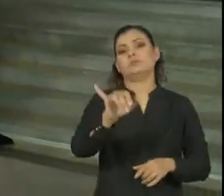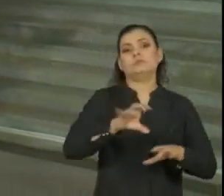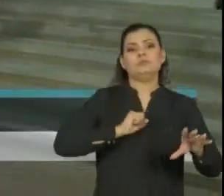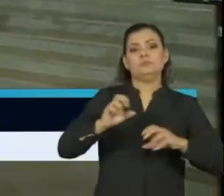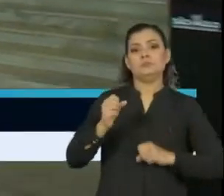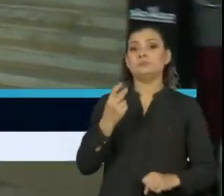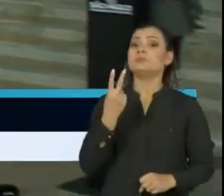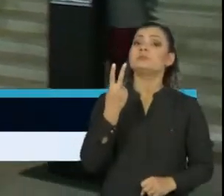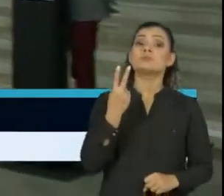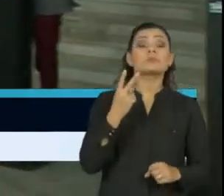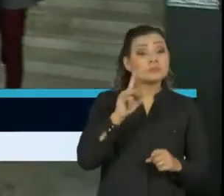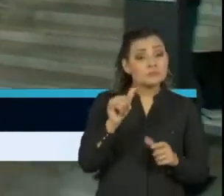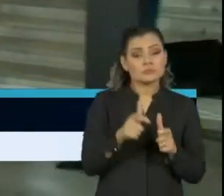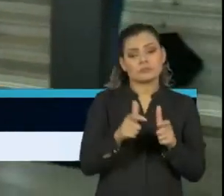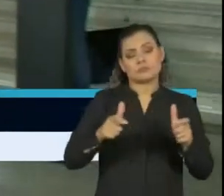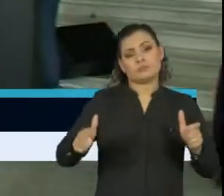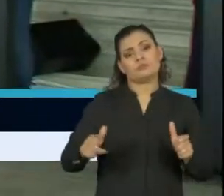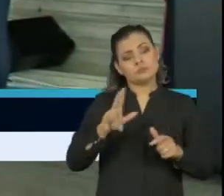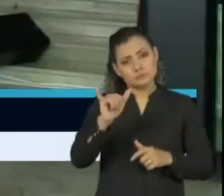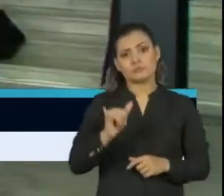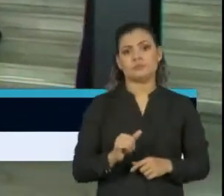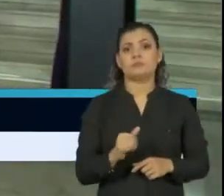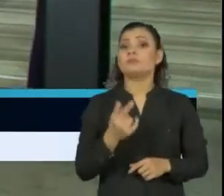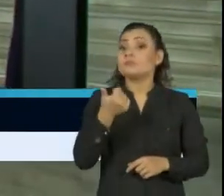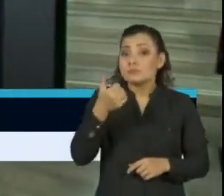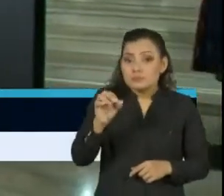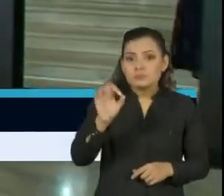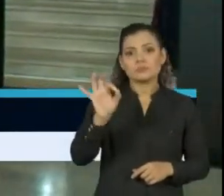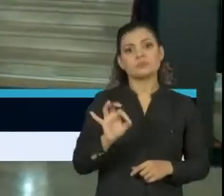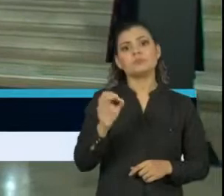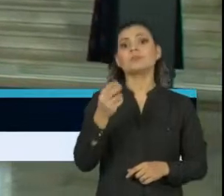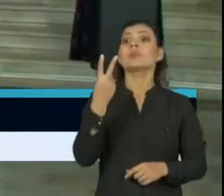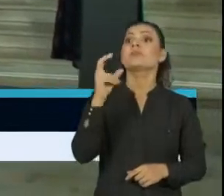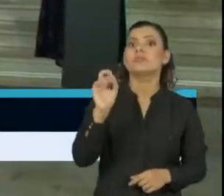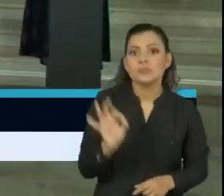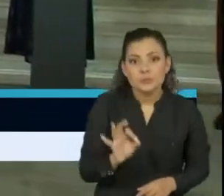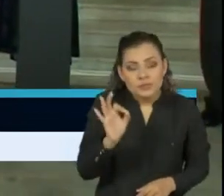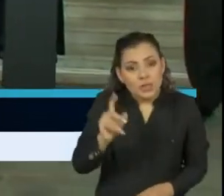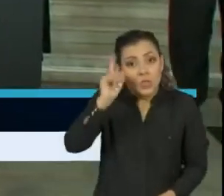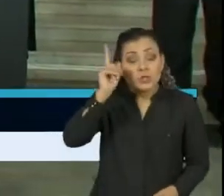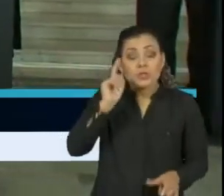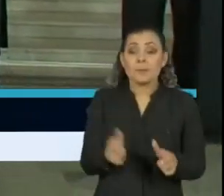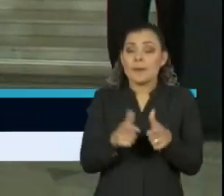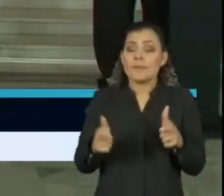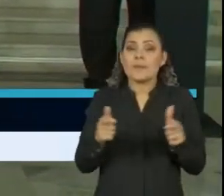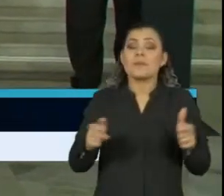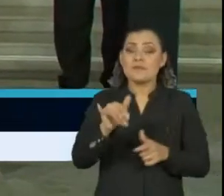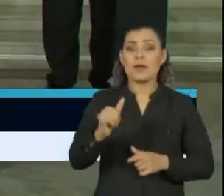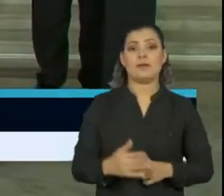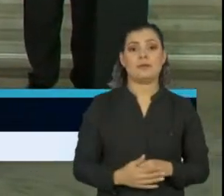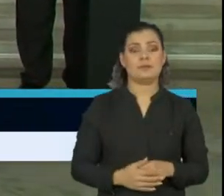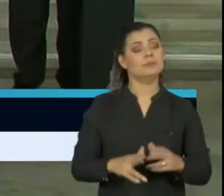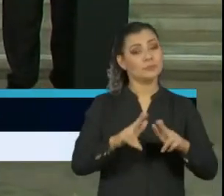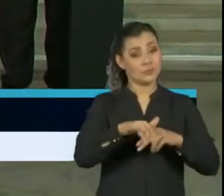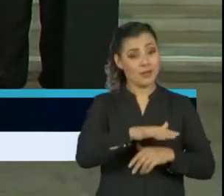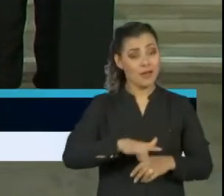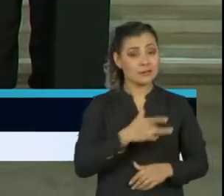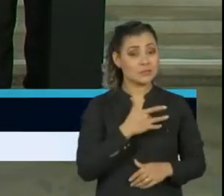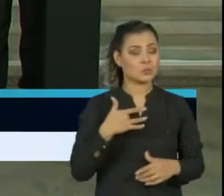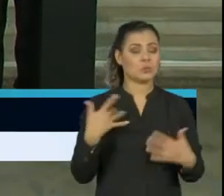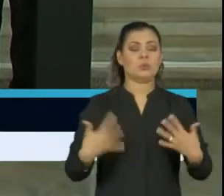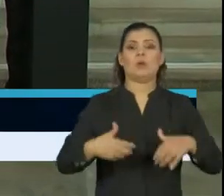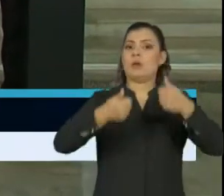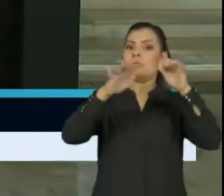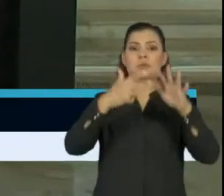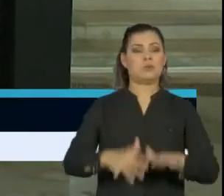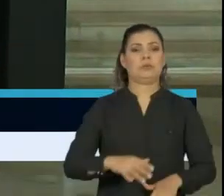para 2 dígitos, 10%, 20% ao dia, e aí o sistema de saúde provavelmente